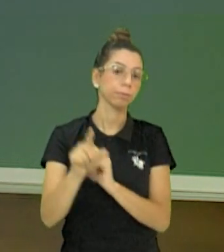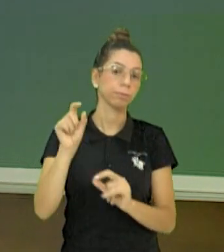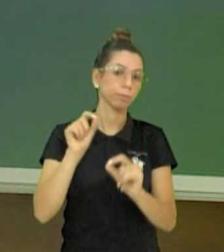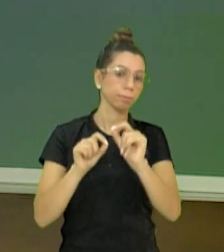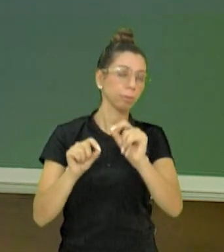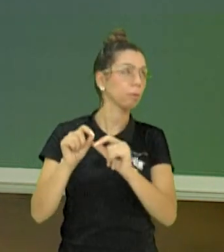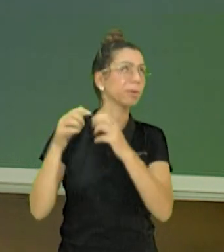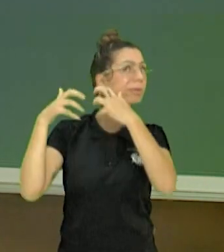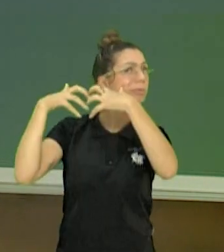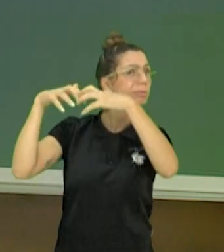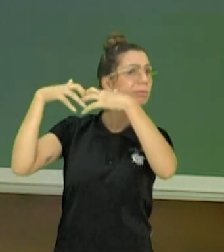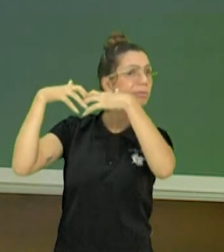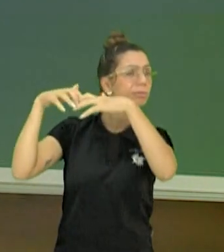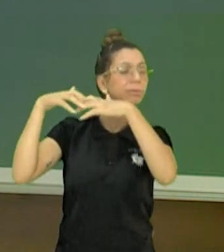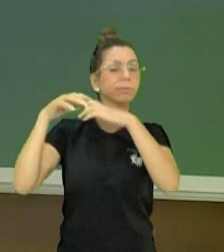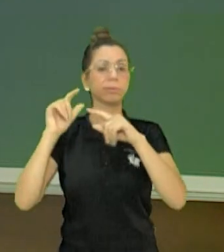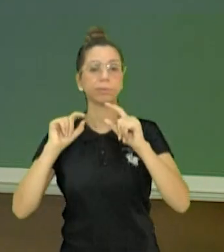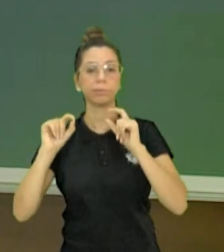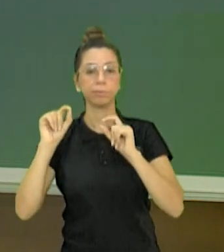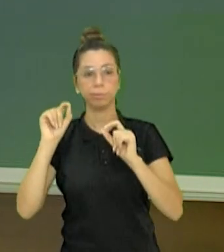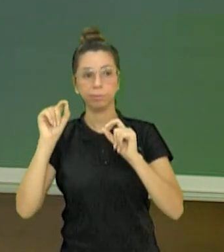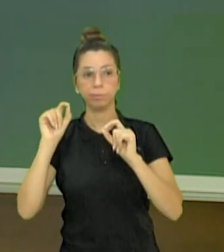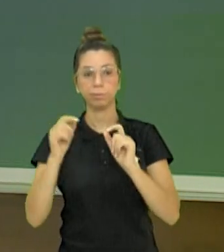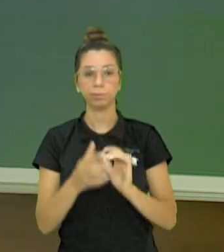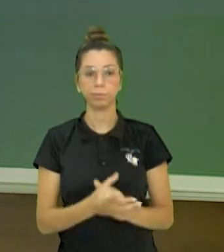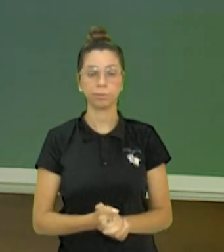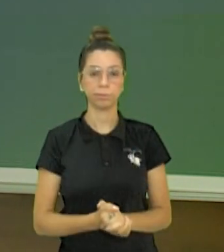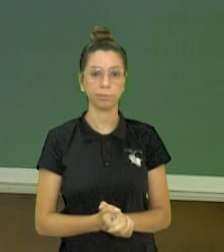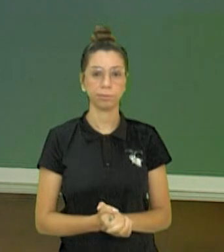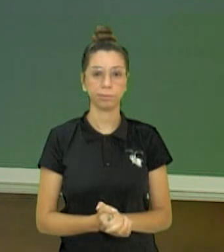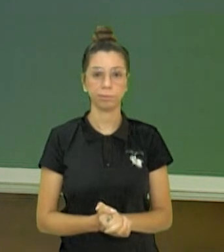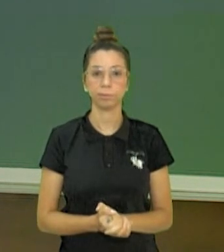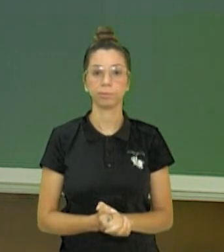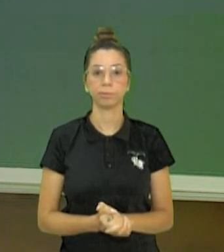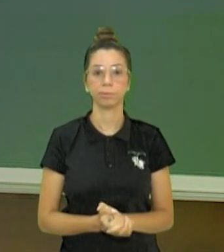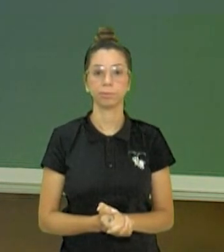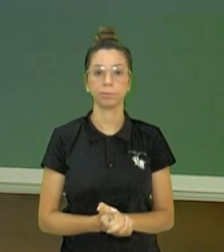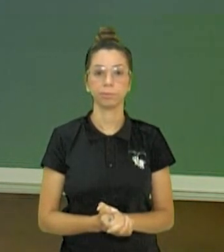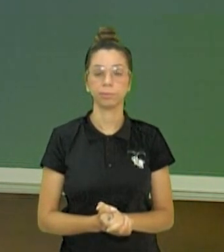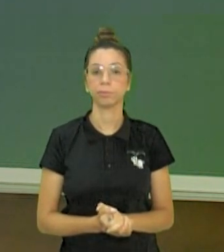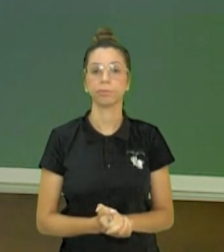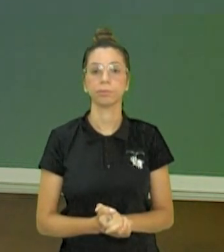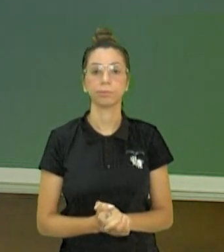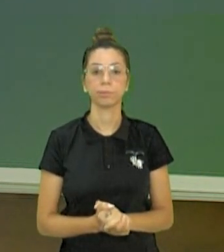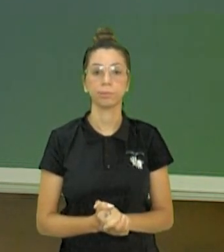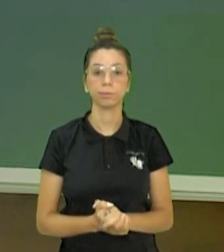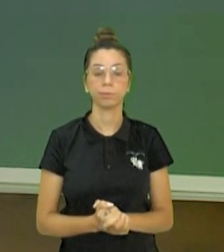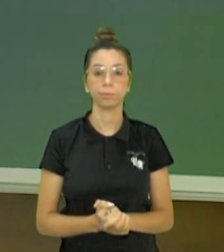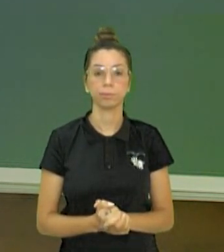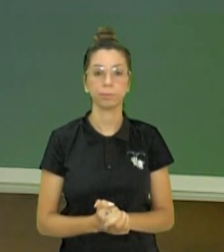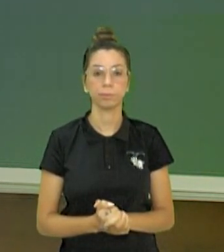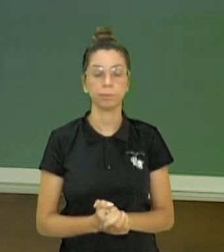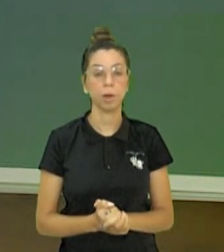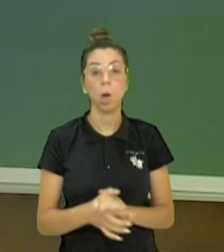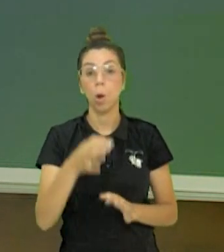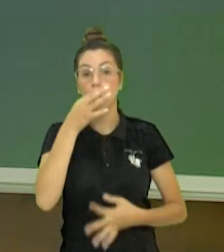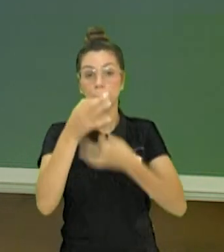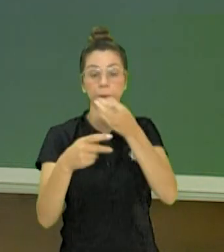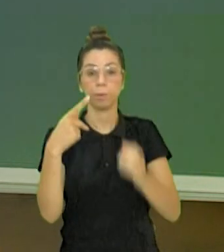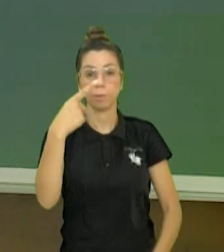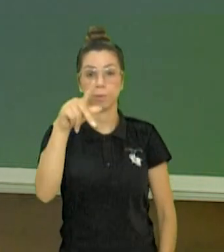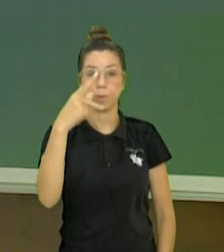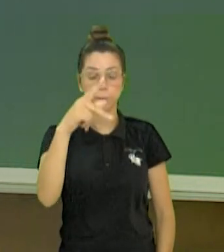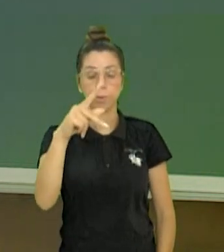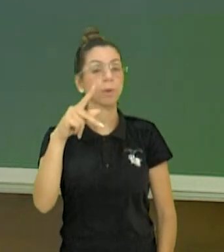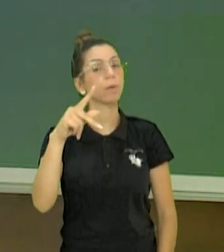só para a gente pensar. Do you think they are country or city people? Na tua opinião, eles são pessoas